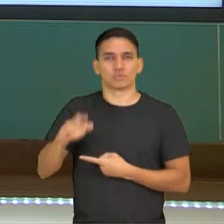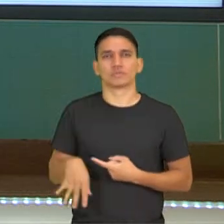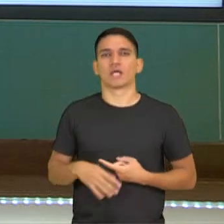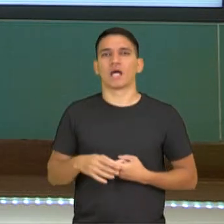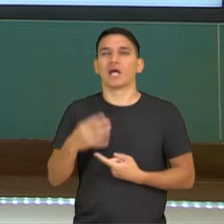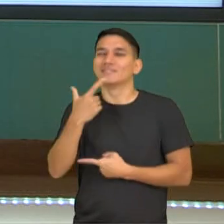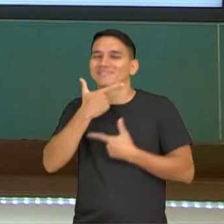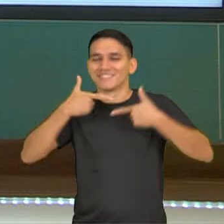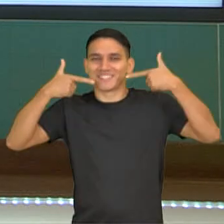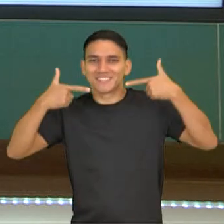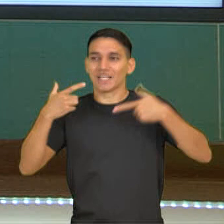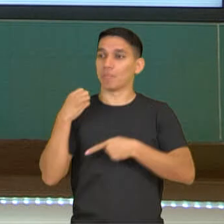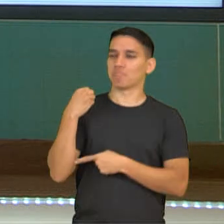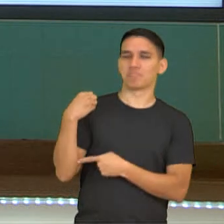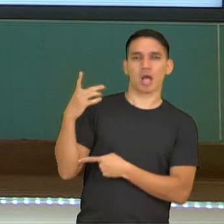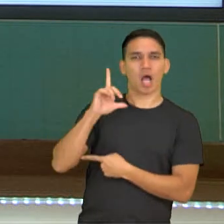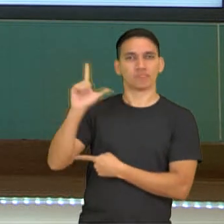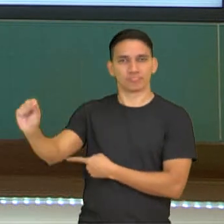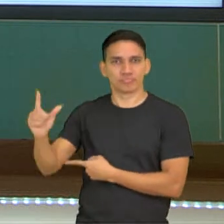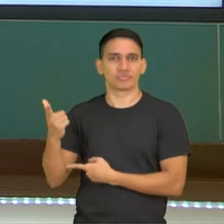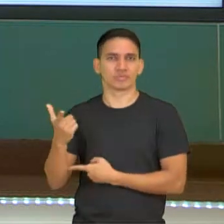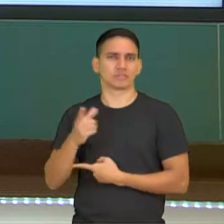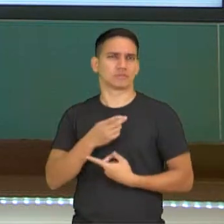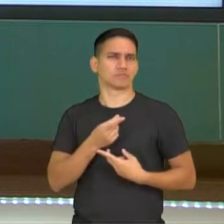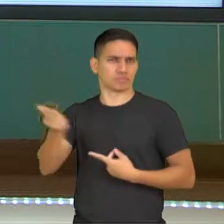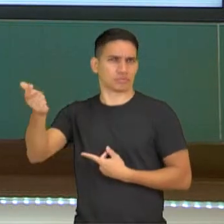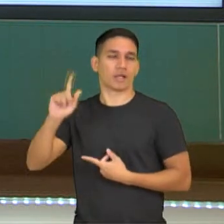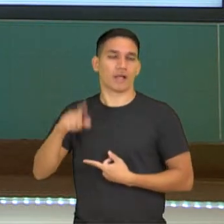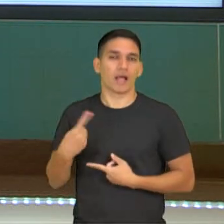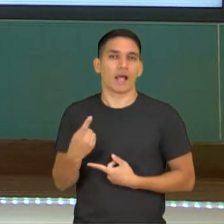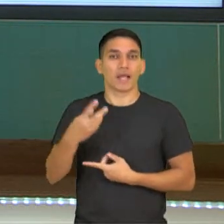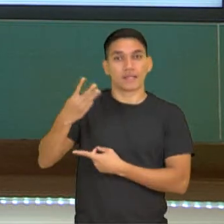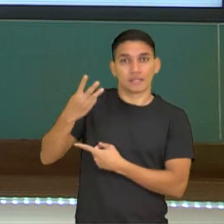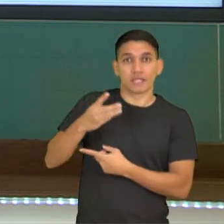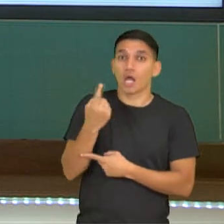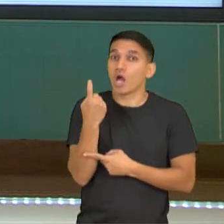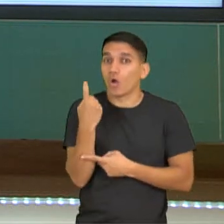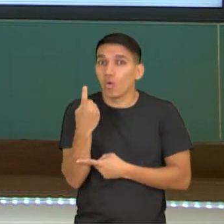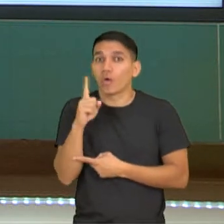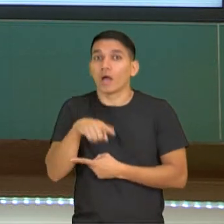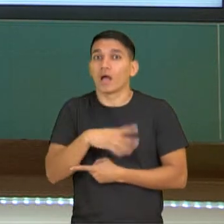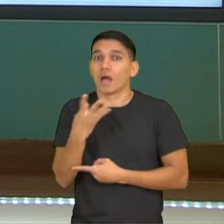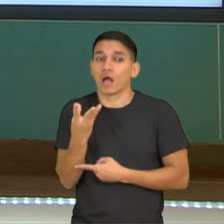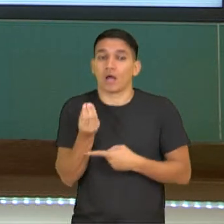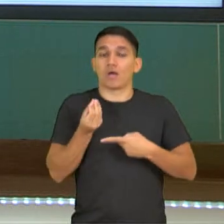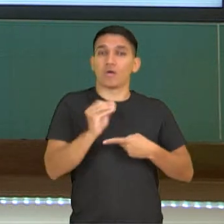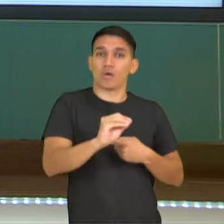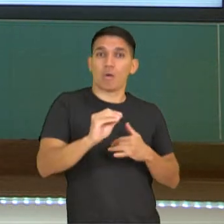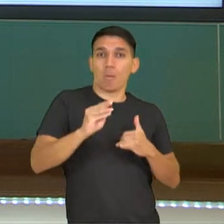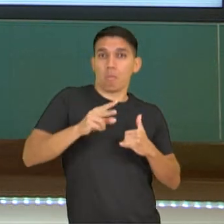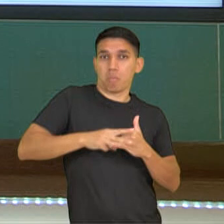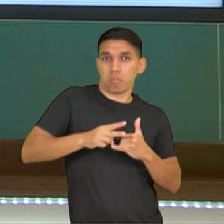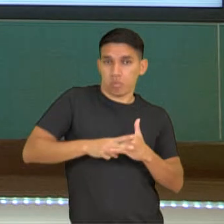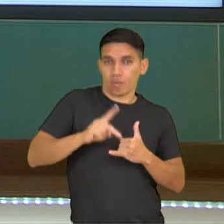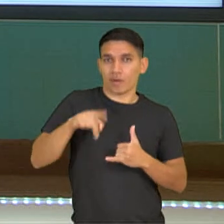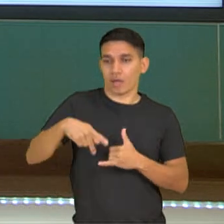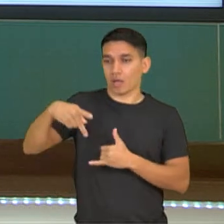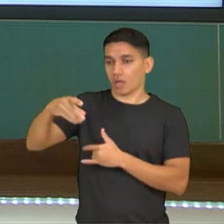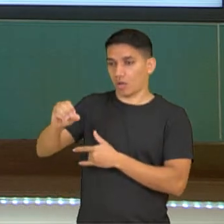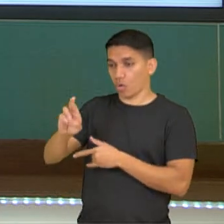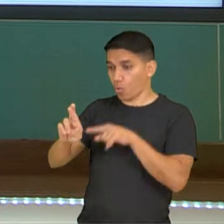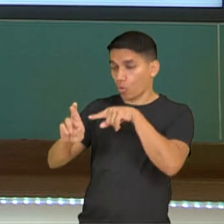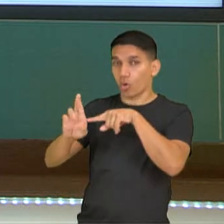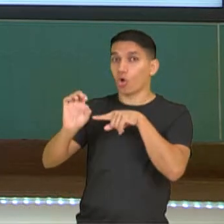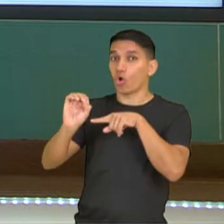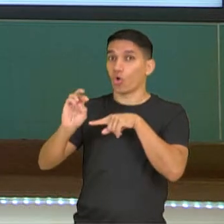partir, fugir, terceira conjugação. A gente tem a única exceção da língua portuguesa, o verbo por, que se enquadra aí na segunda conjugação e termina em or. Os